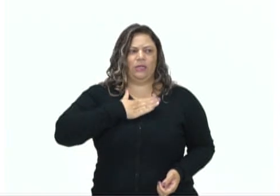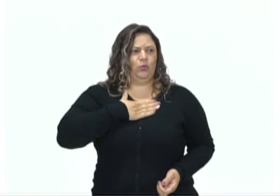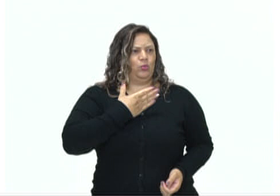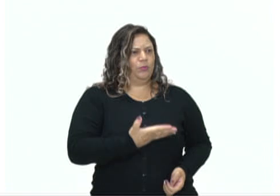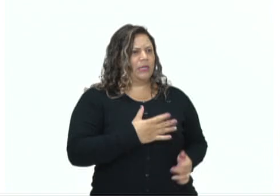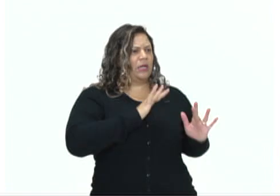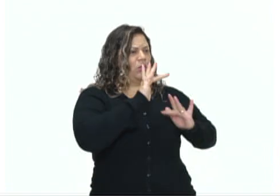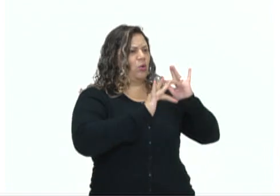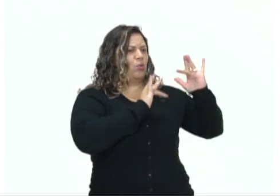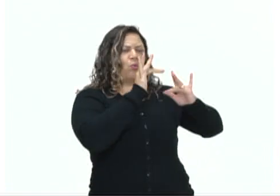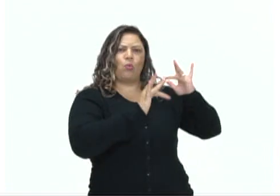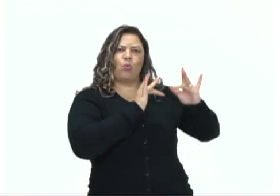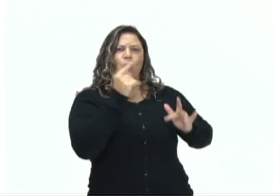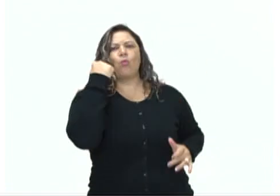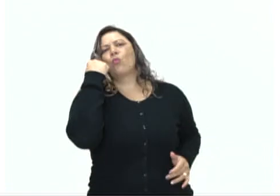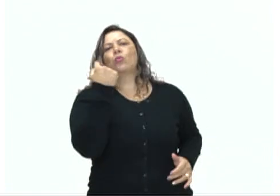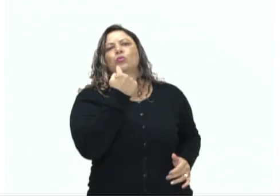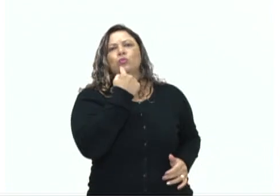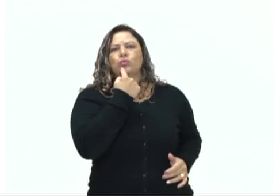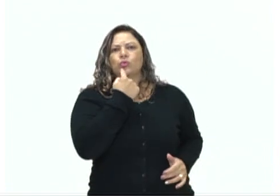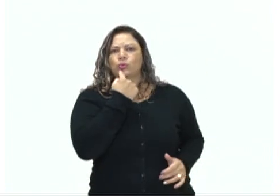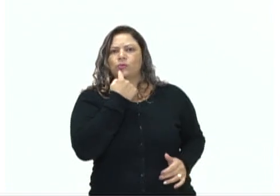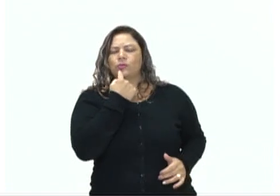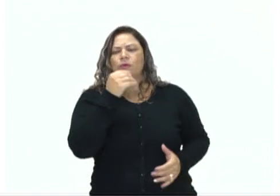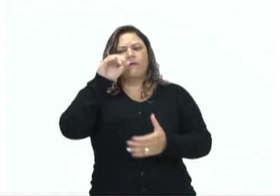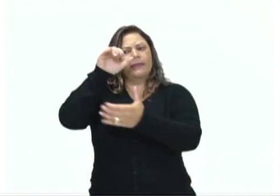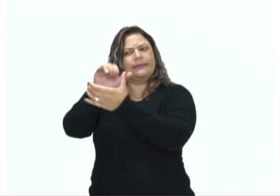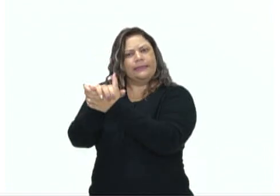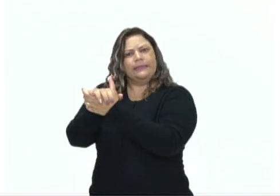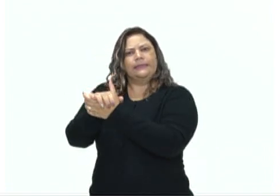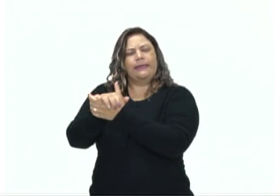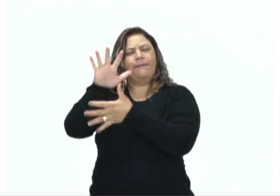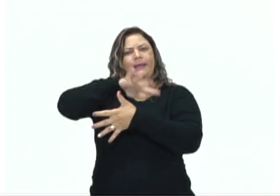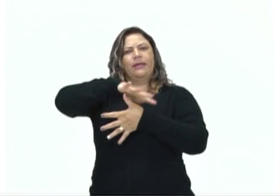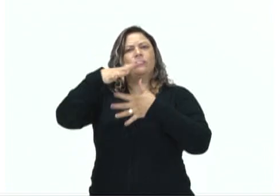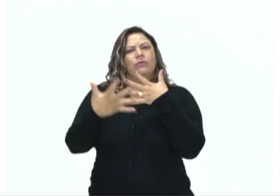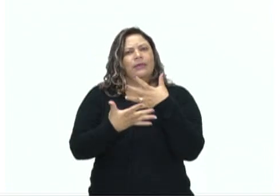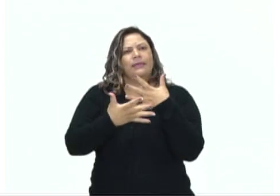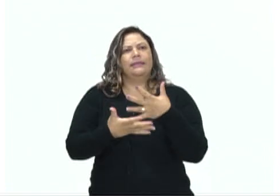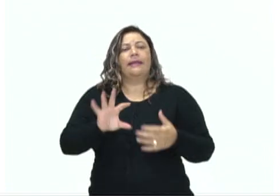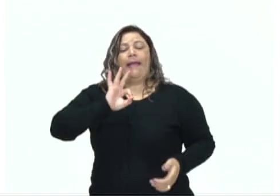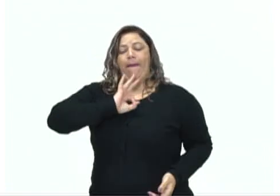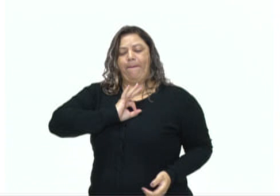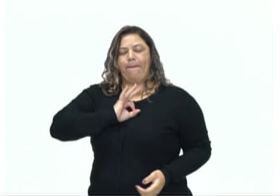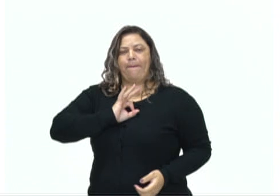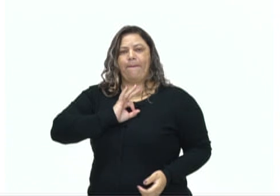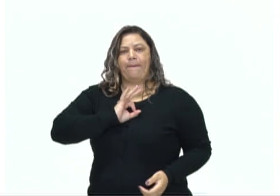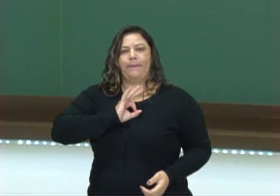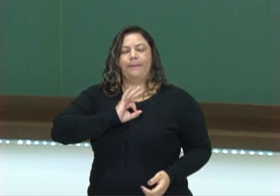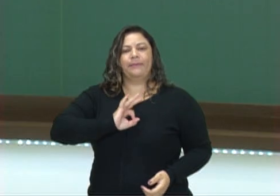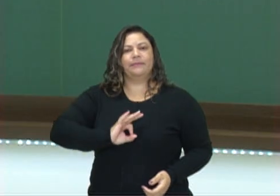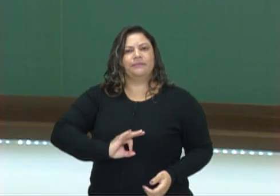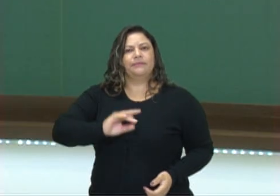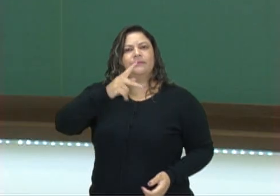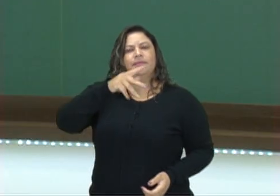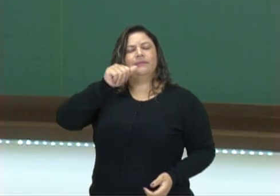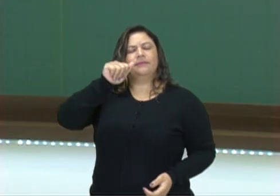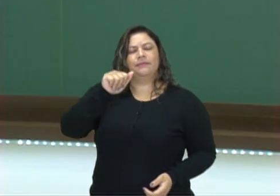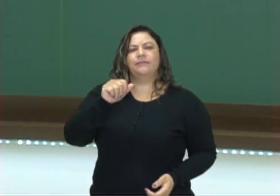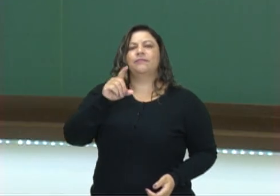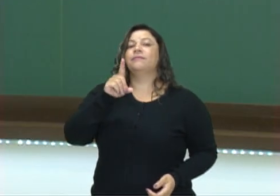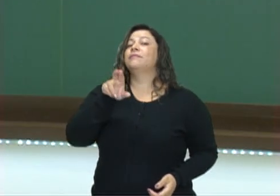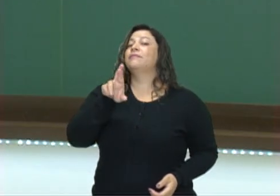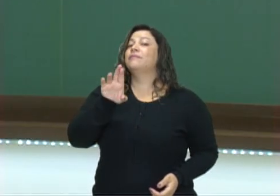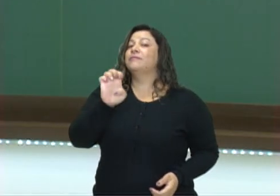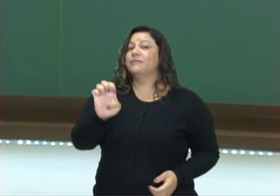e celebra casamento em Libras. Temos aqui a indicação de padre, que na sequência, para não ter a repetição novamente,